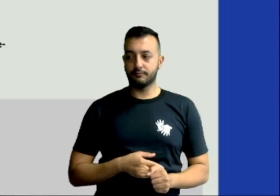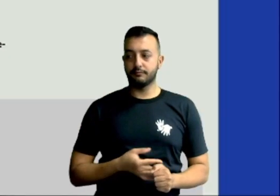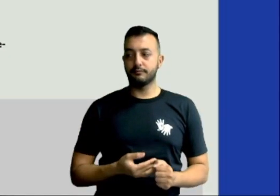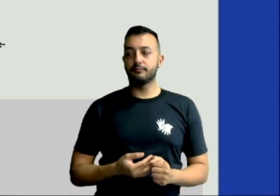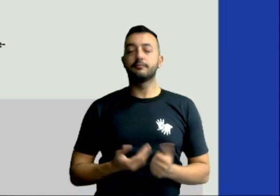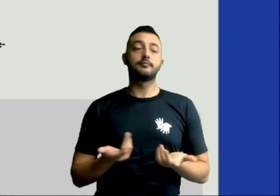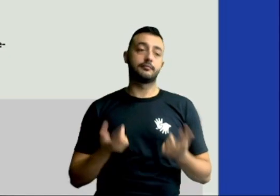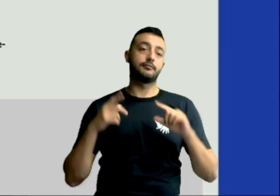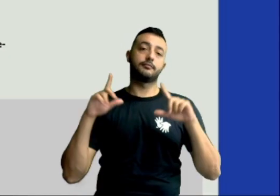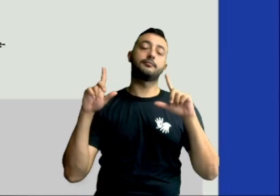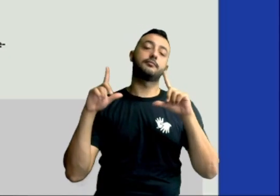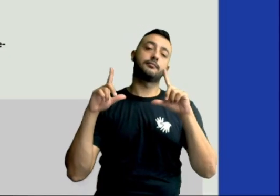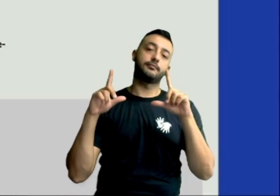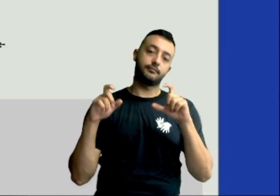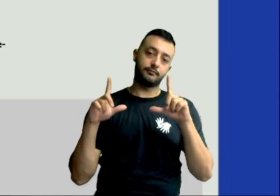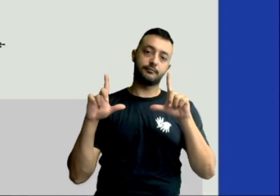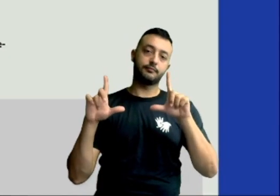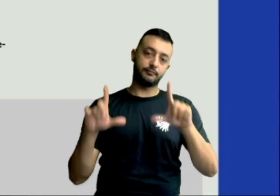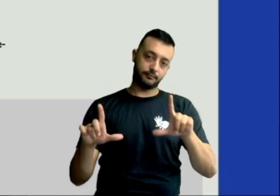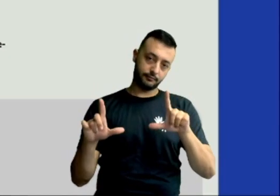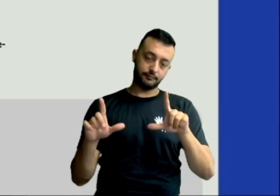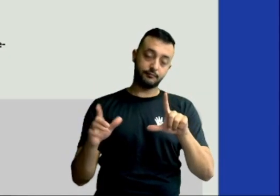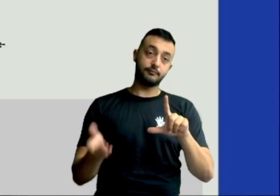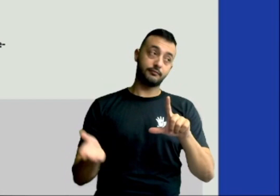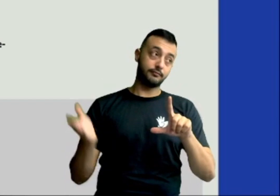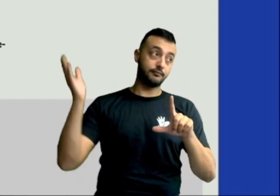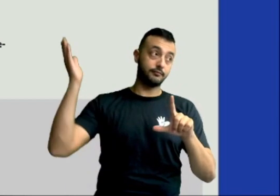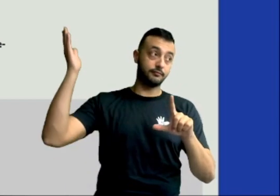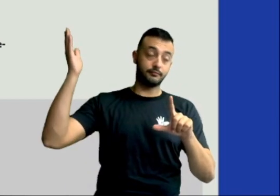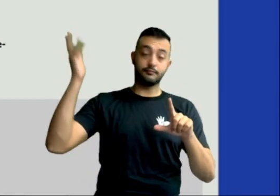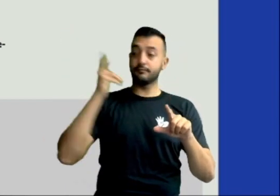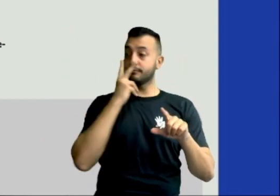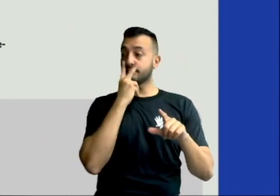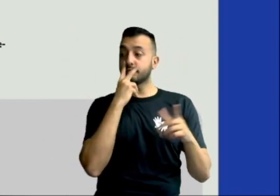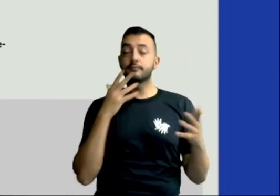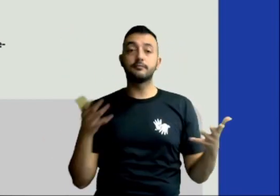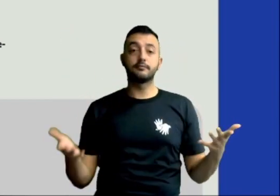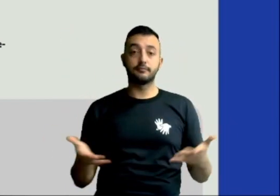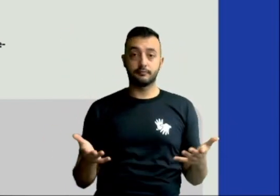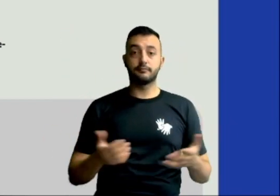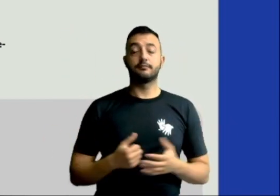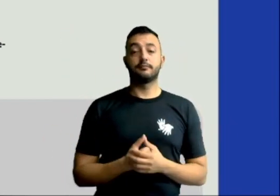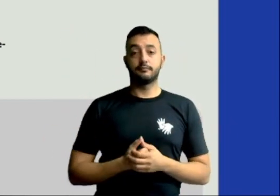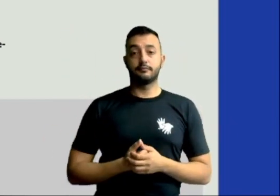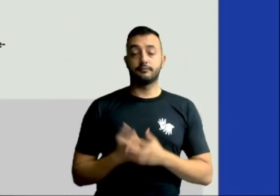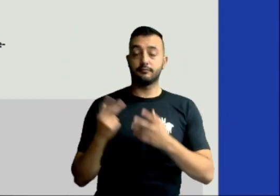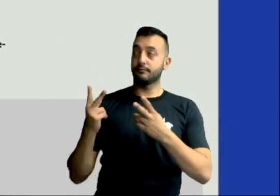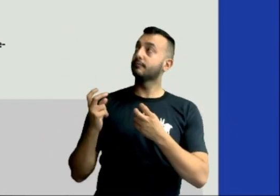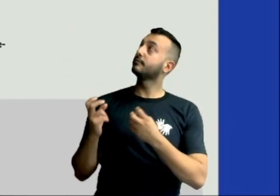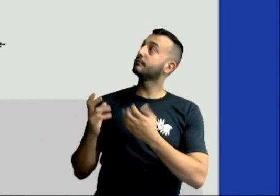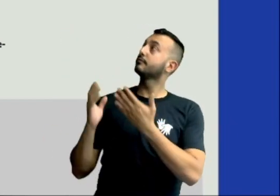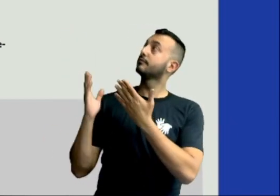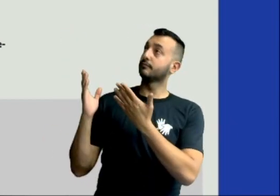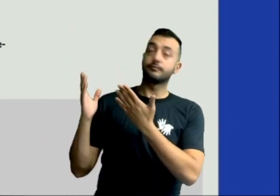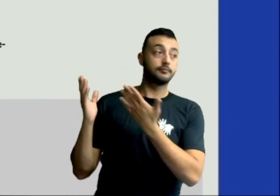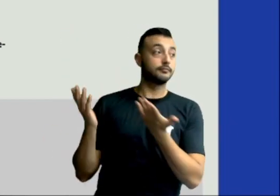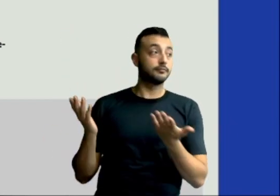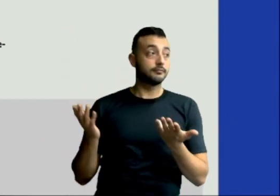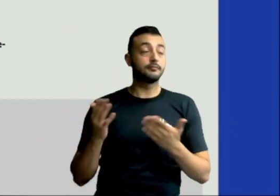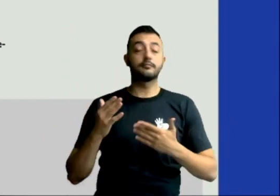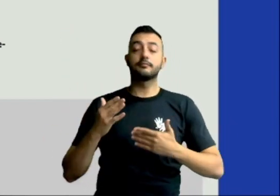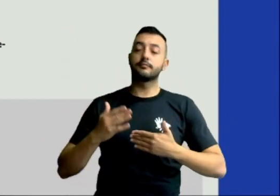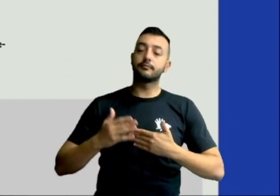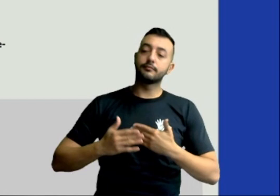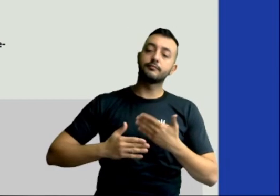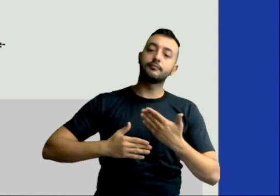Oi e essa a imagem da Vitória de Santo Antão atualmente né então perceba um gente foi todo